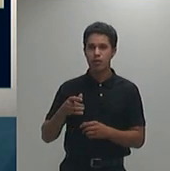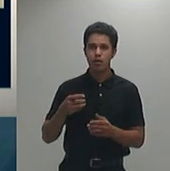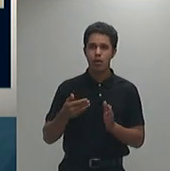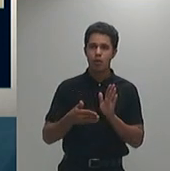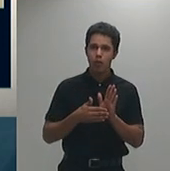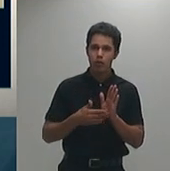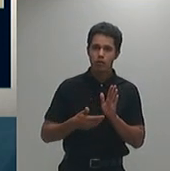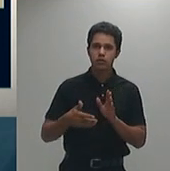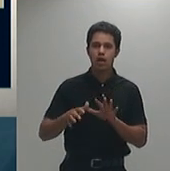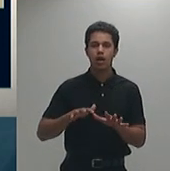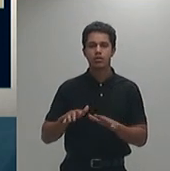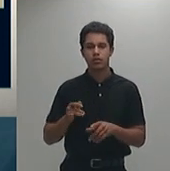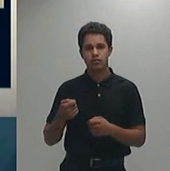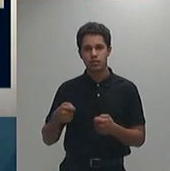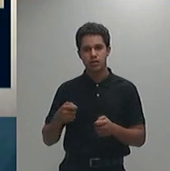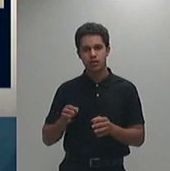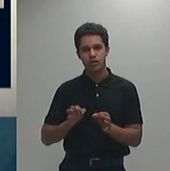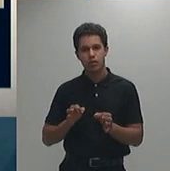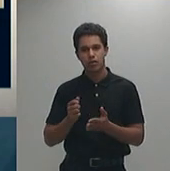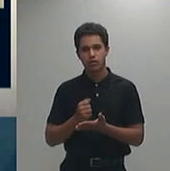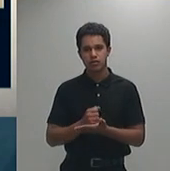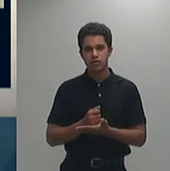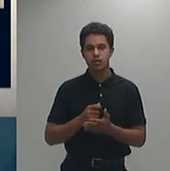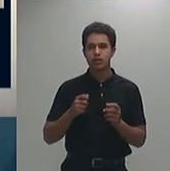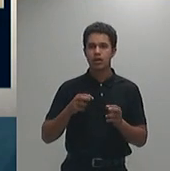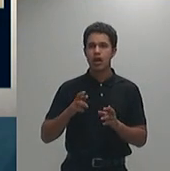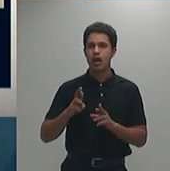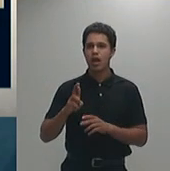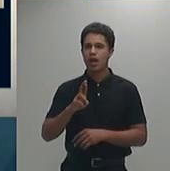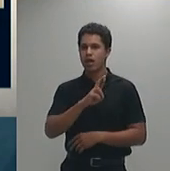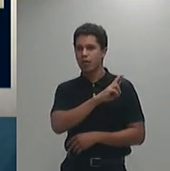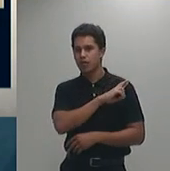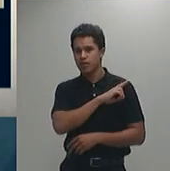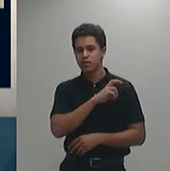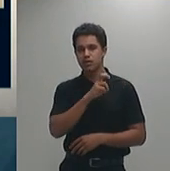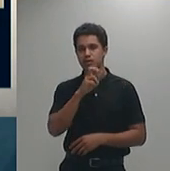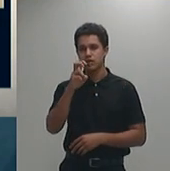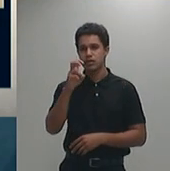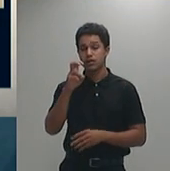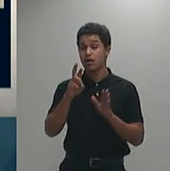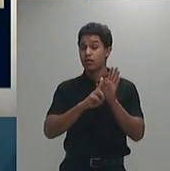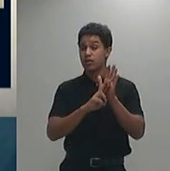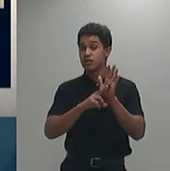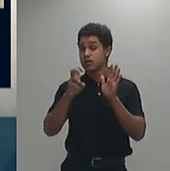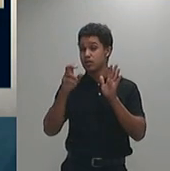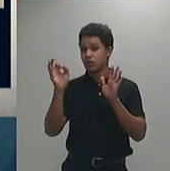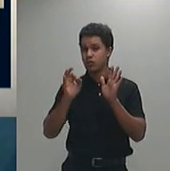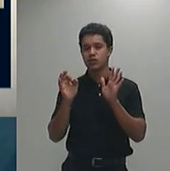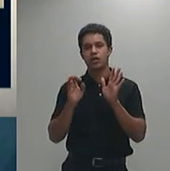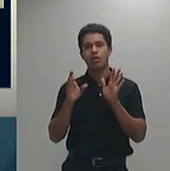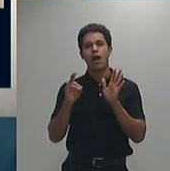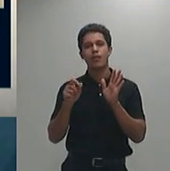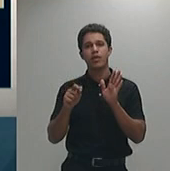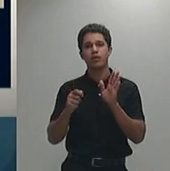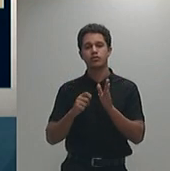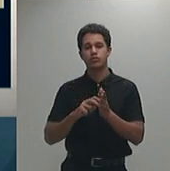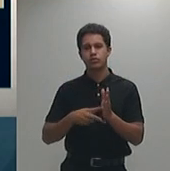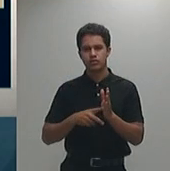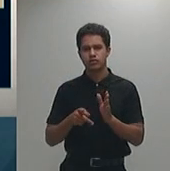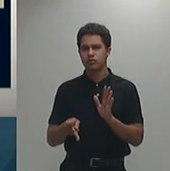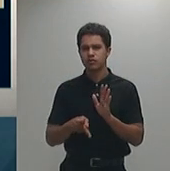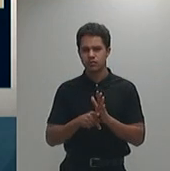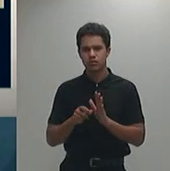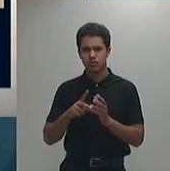poderá ser manejado por acionistas que representem cinco porcento do Capital pelo menos do capital social aí o que se extrai do artigo 159 do